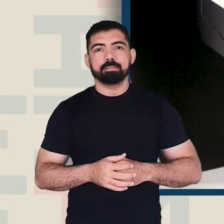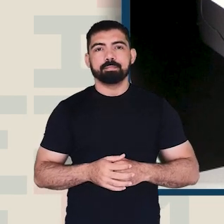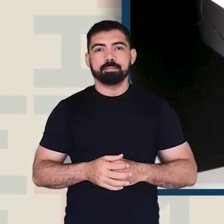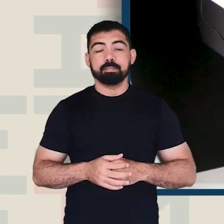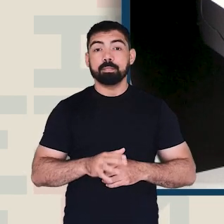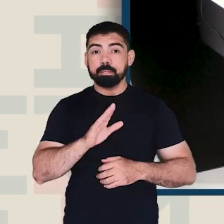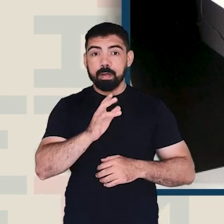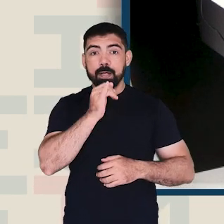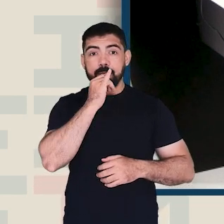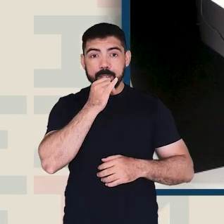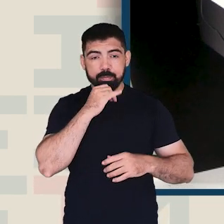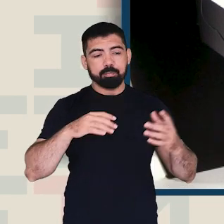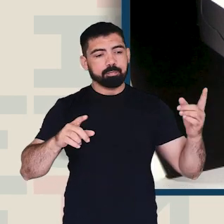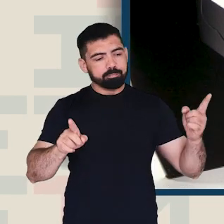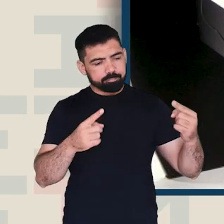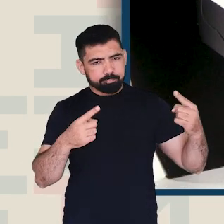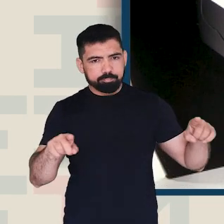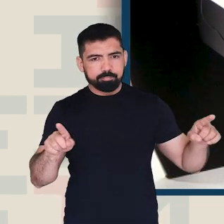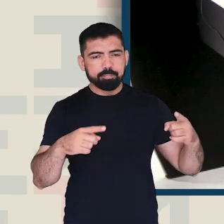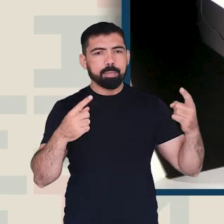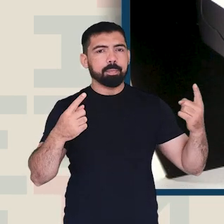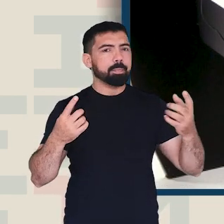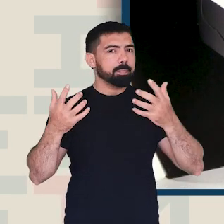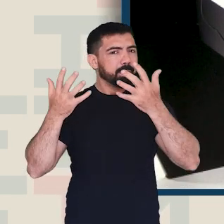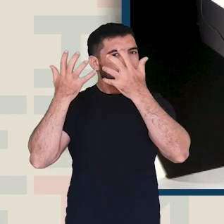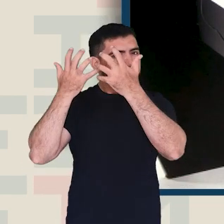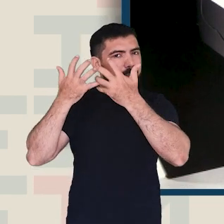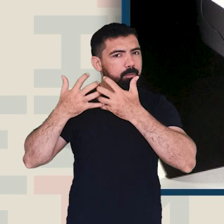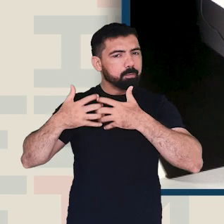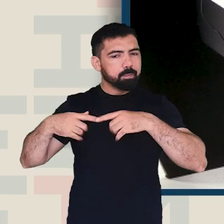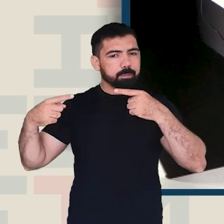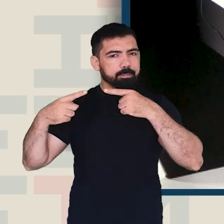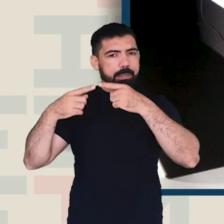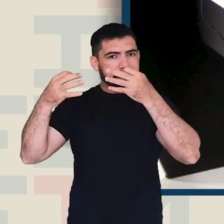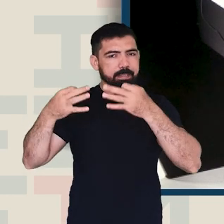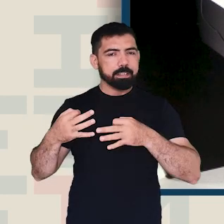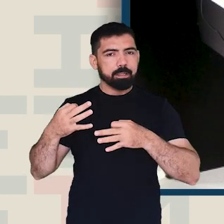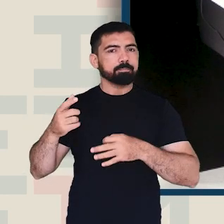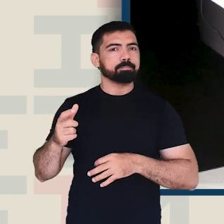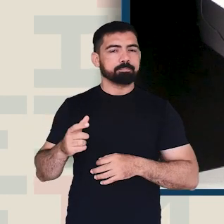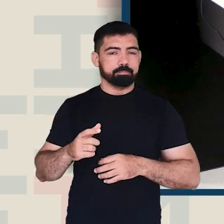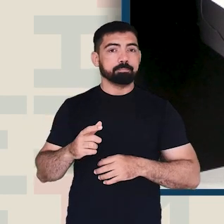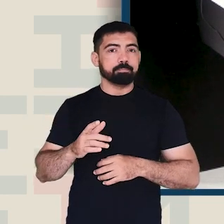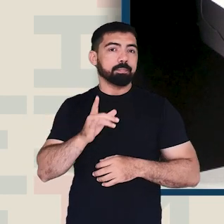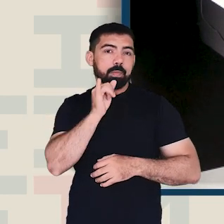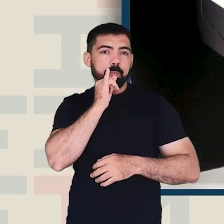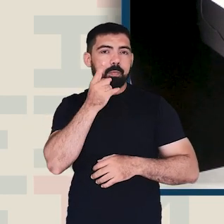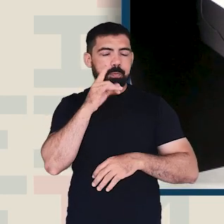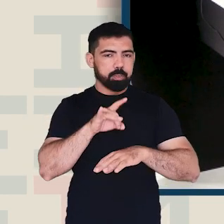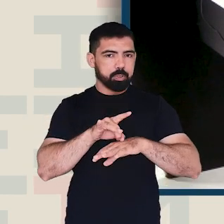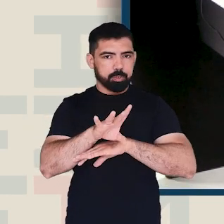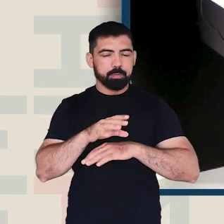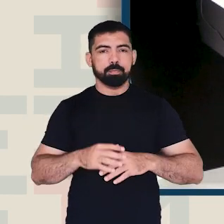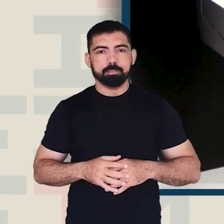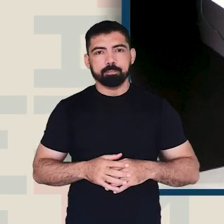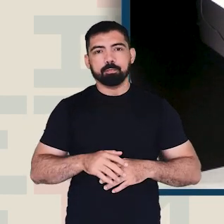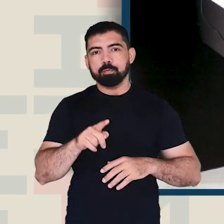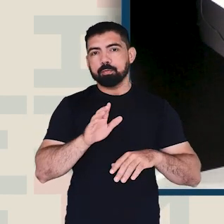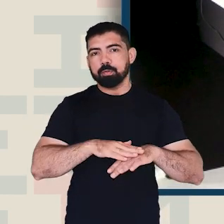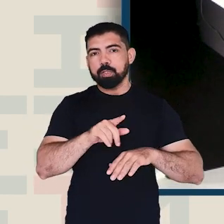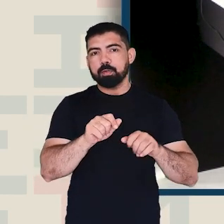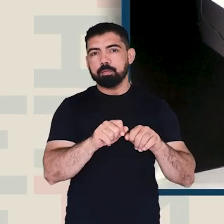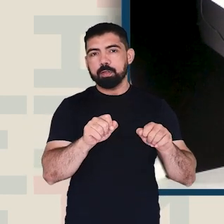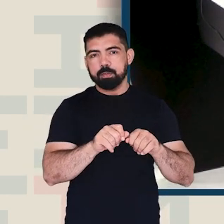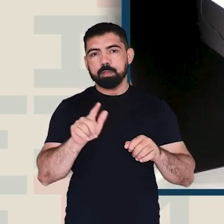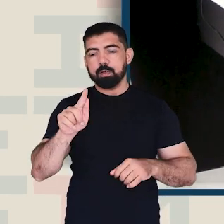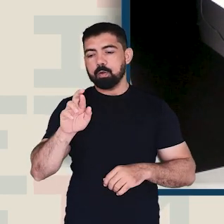E essas notas, elas precisam combinar. Vem uma dica, toda vez que você vai fazer uma melodia, um groove,